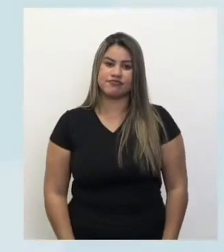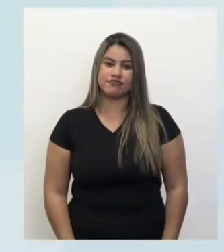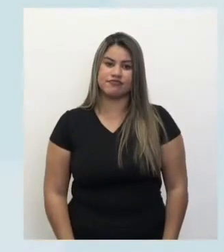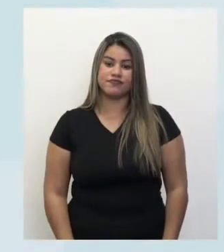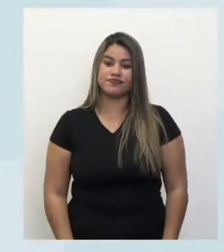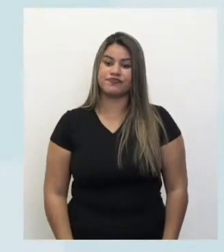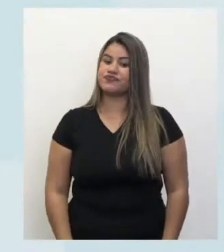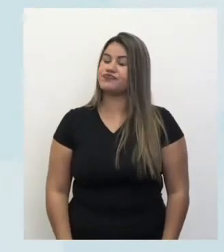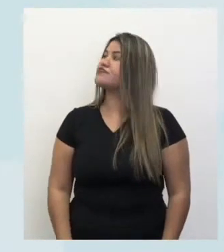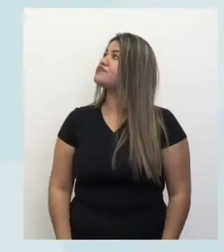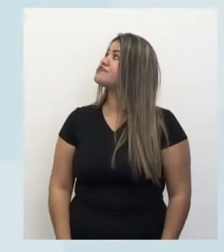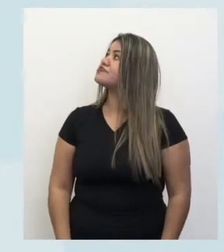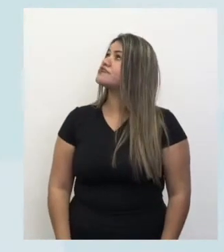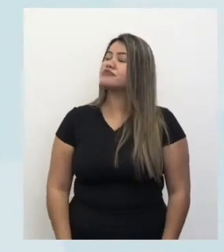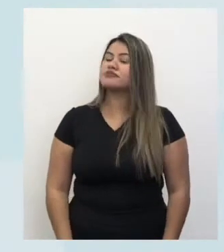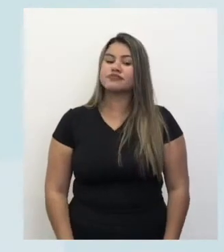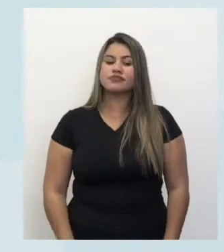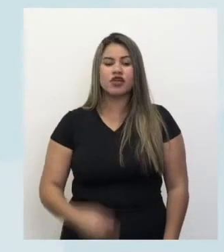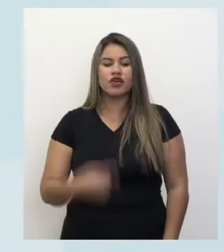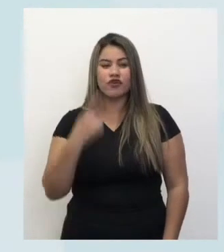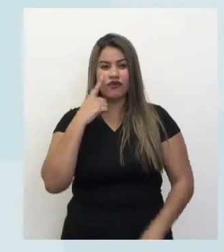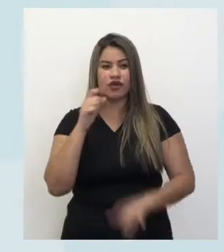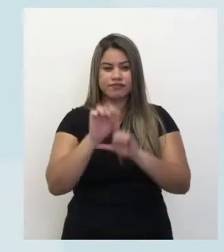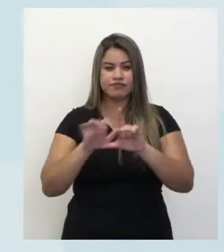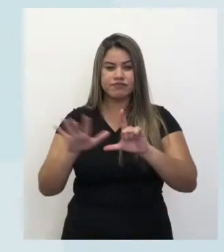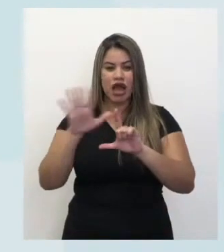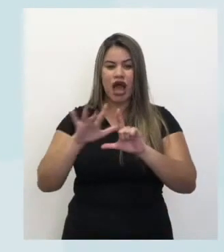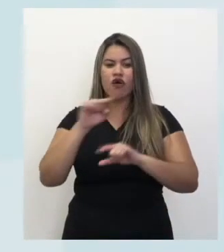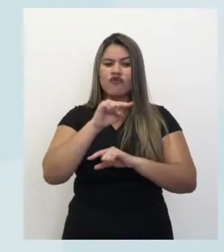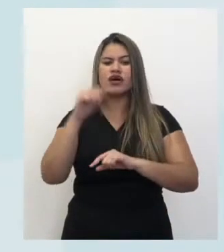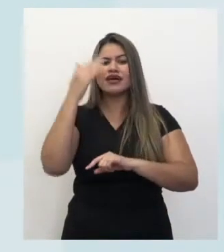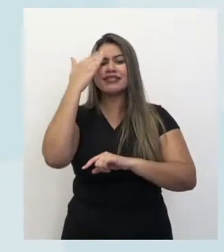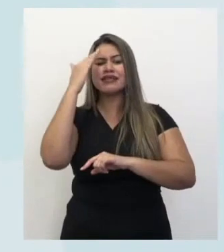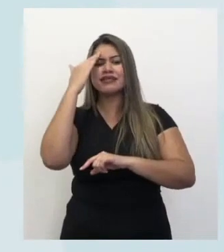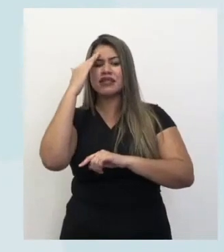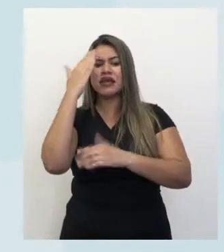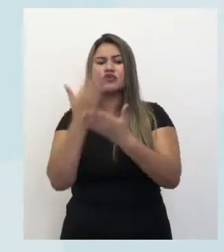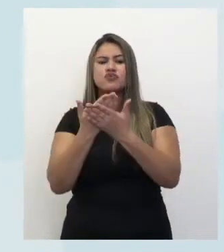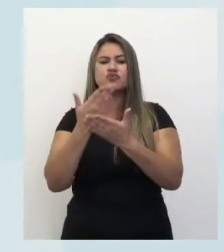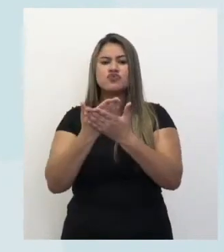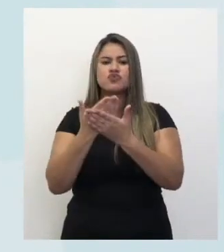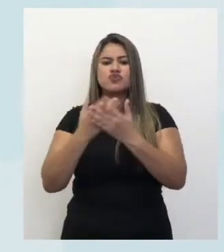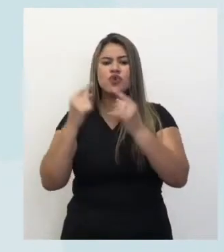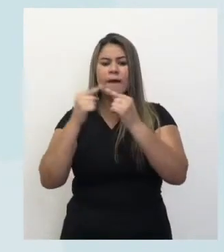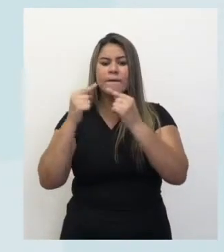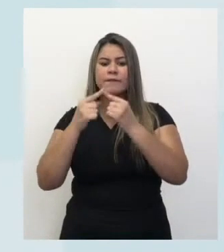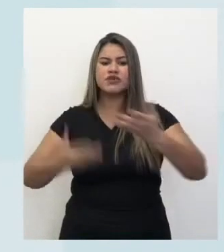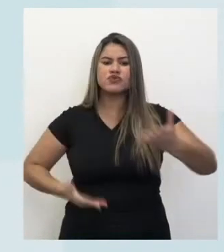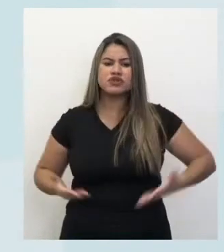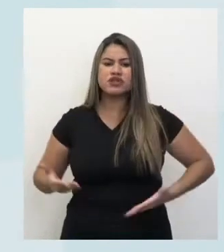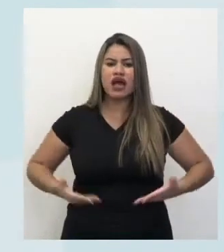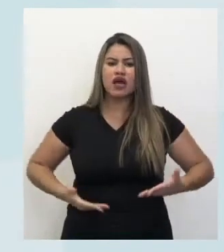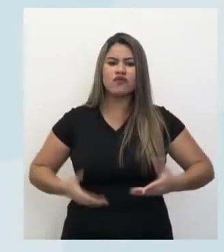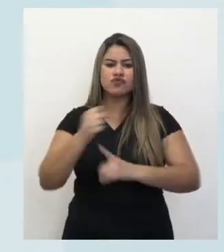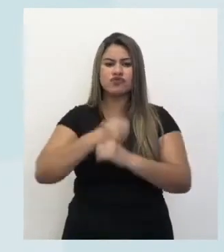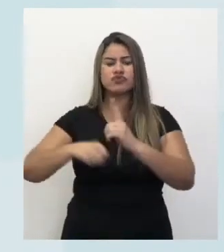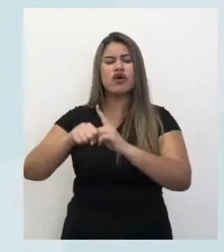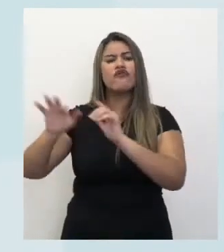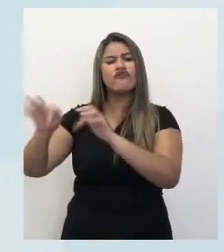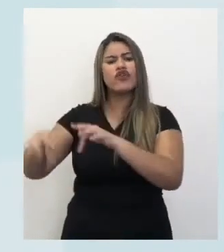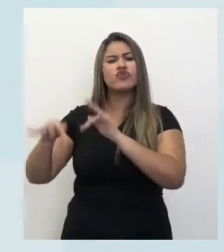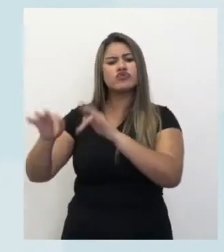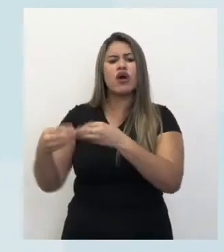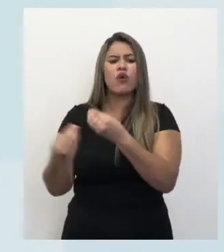Então, olha só, comentem aí o que vocês entenderam da nossa aula sobre o papel do servo na sociedade feudal. Qual era o papel